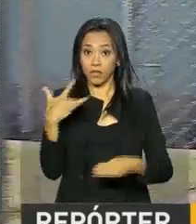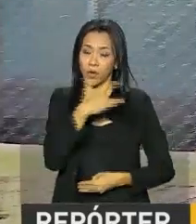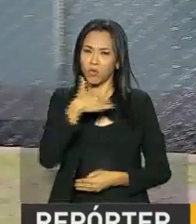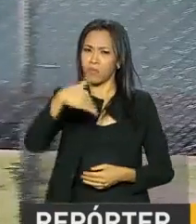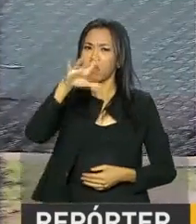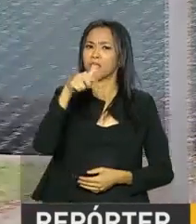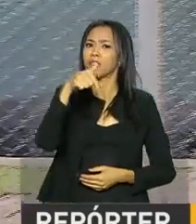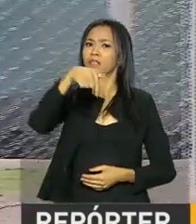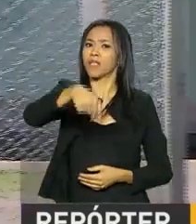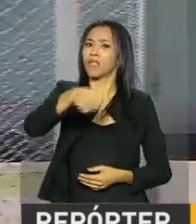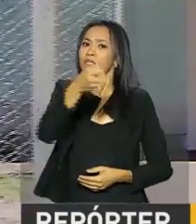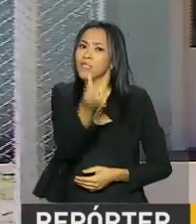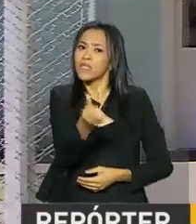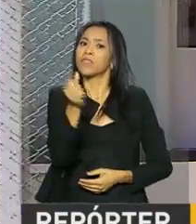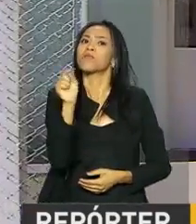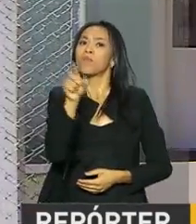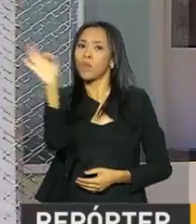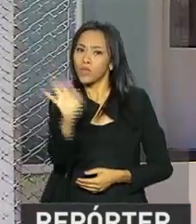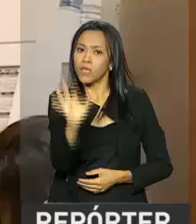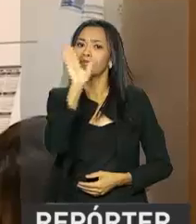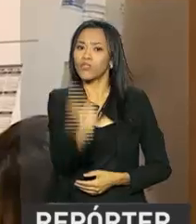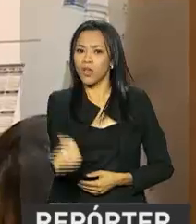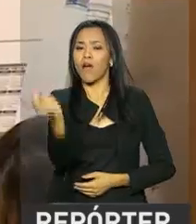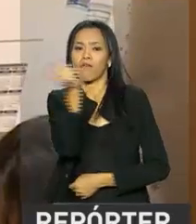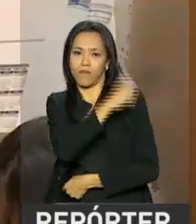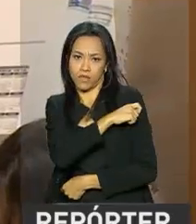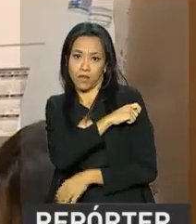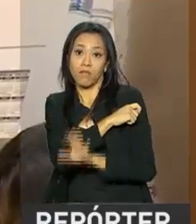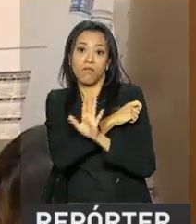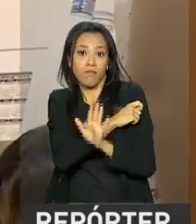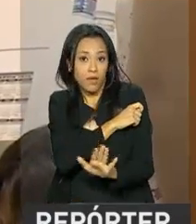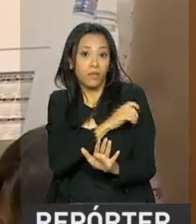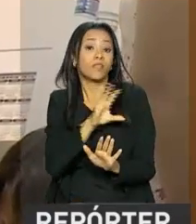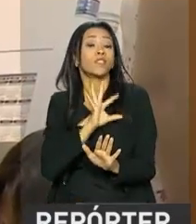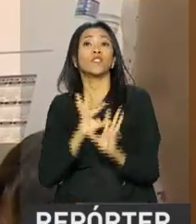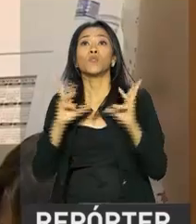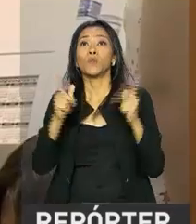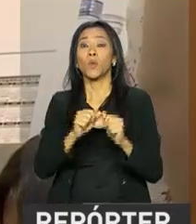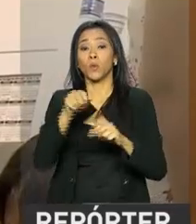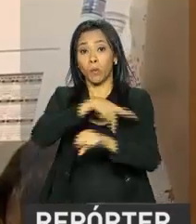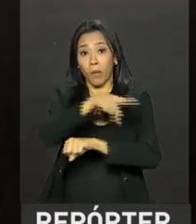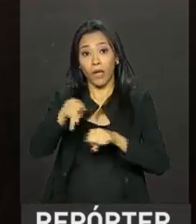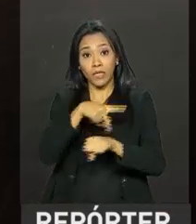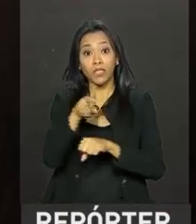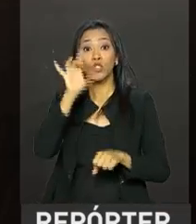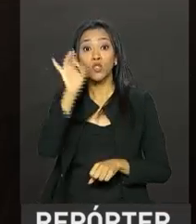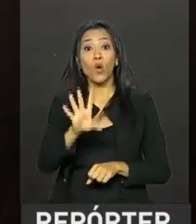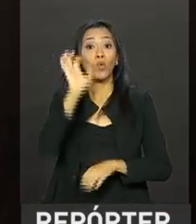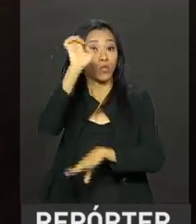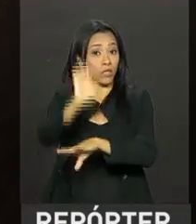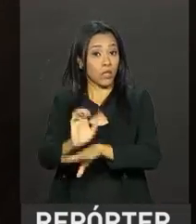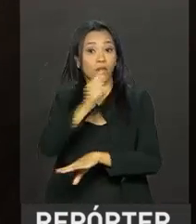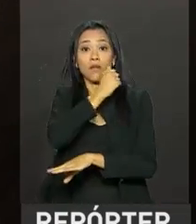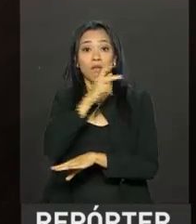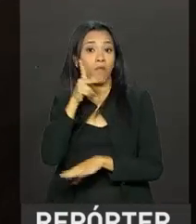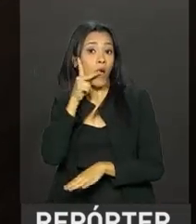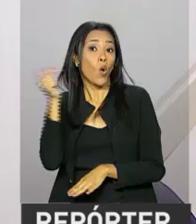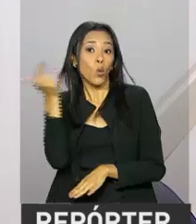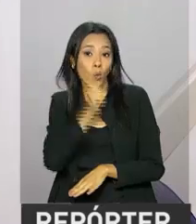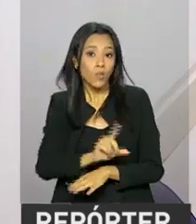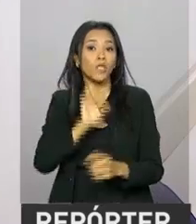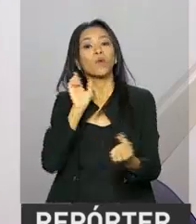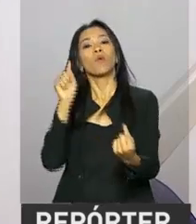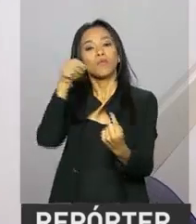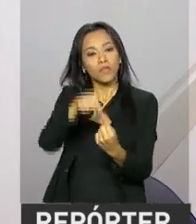do público alvo foi vacinado no entanto em todo o país apenas o Amapá atingiu a